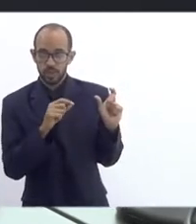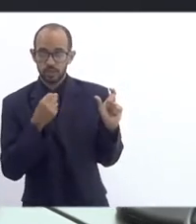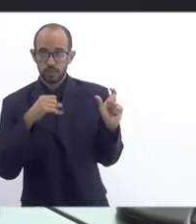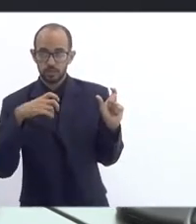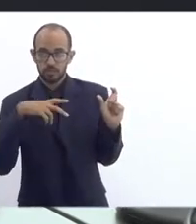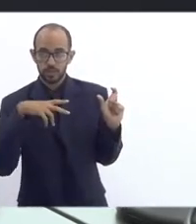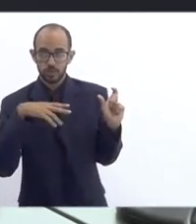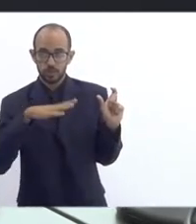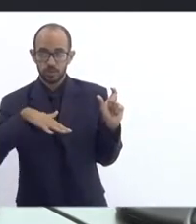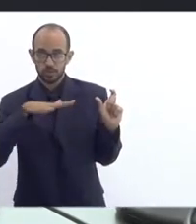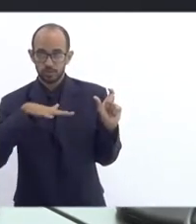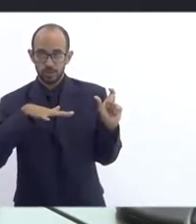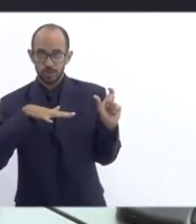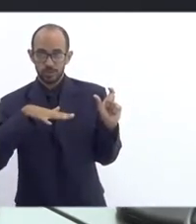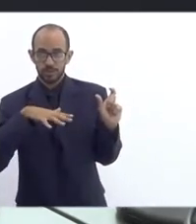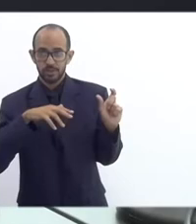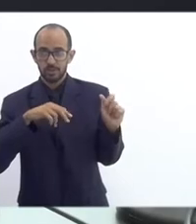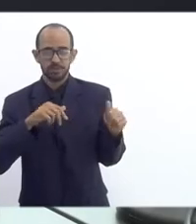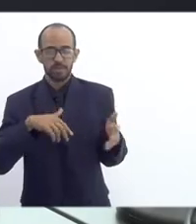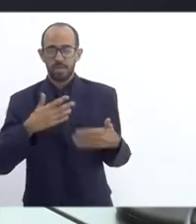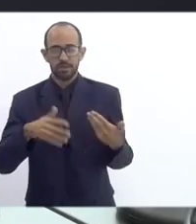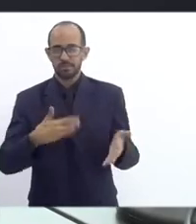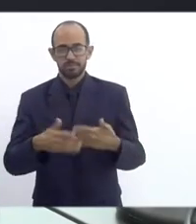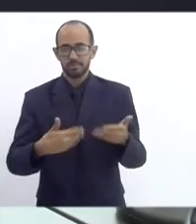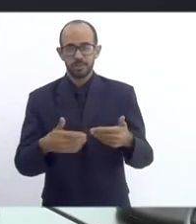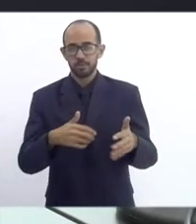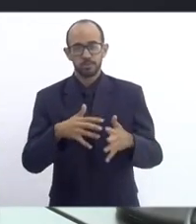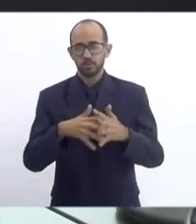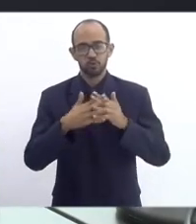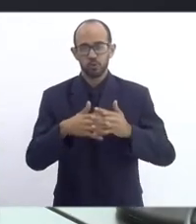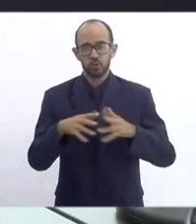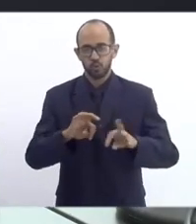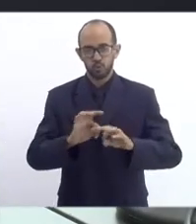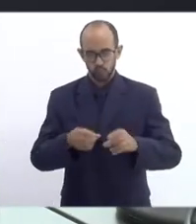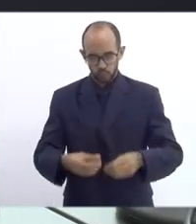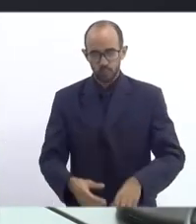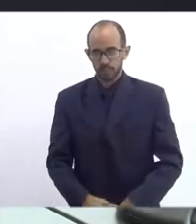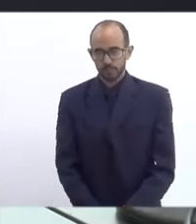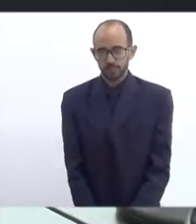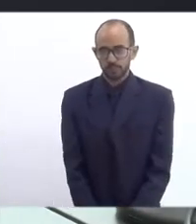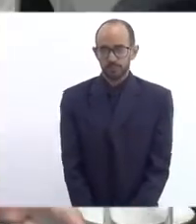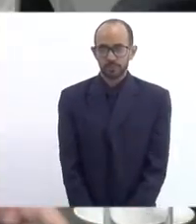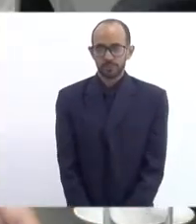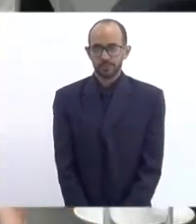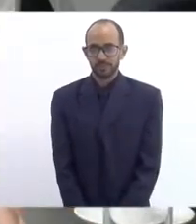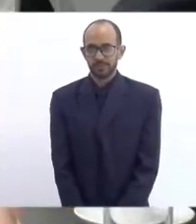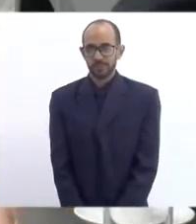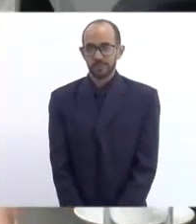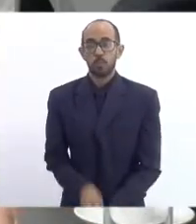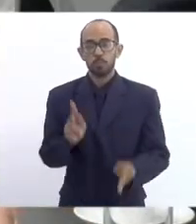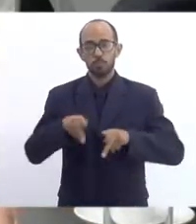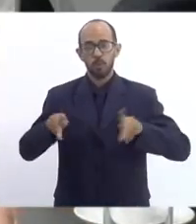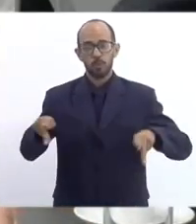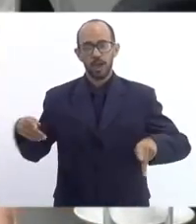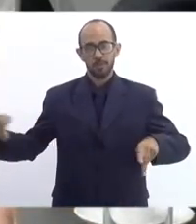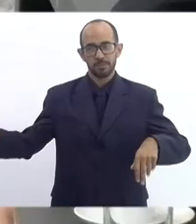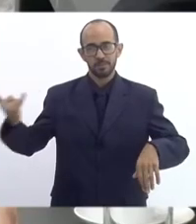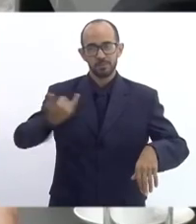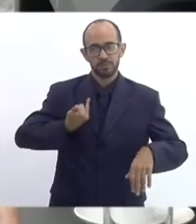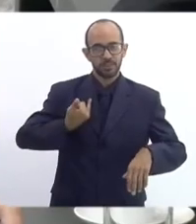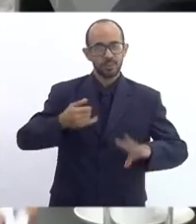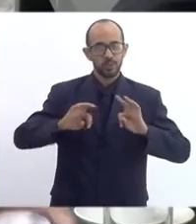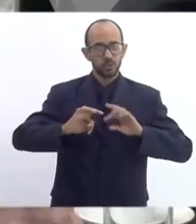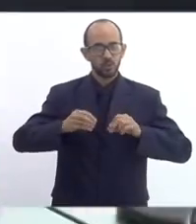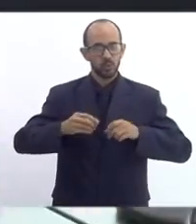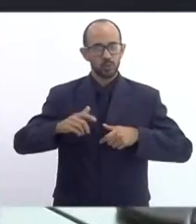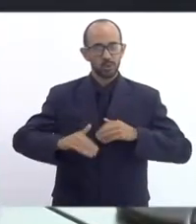e o geral também está no particular. Verdade. Isso que é dialética. E a coloquialidade me ensina também que o que abunda não prejudica.